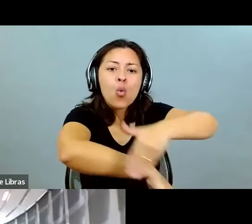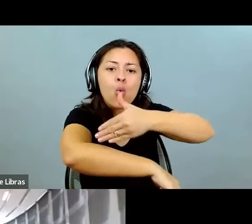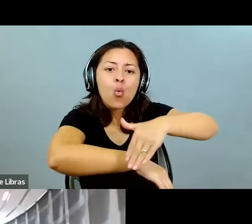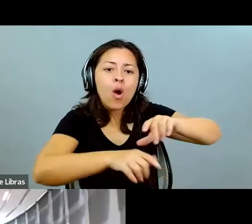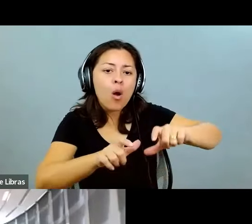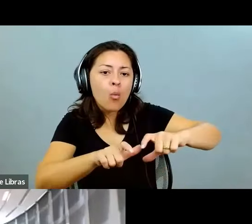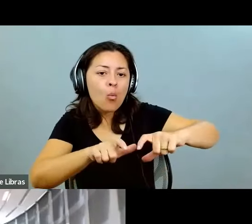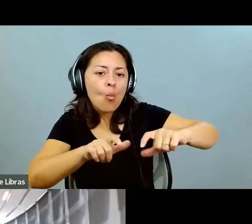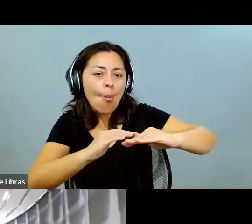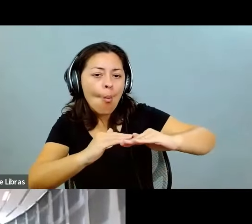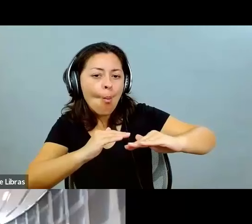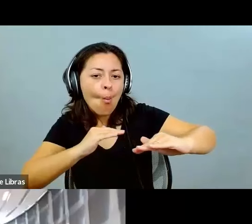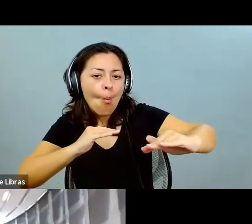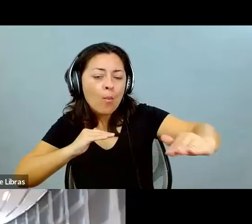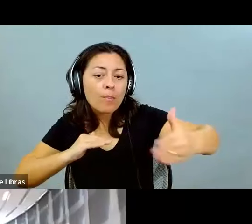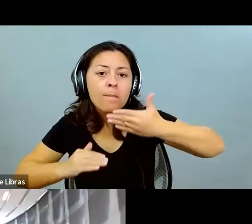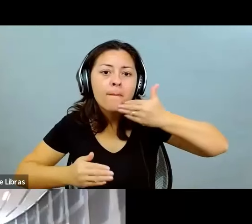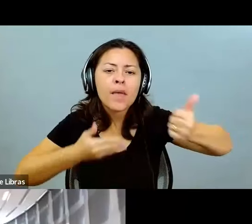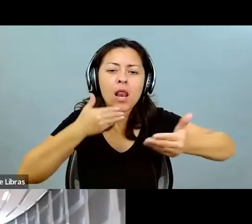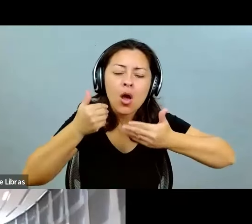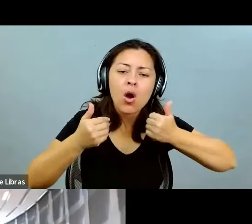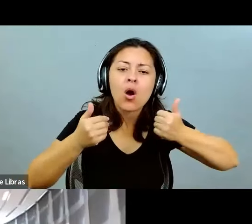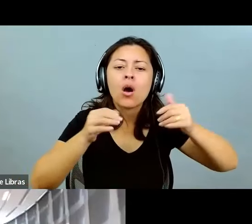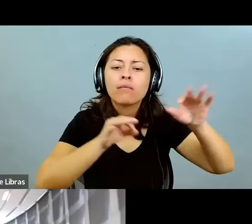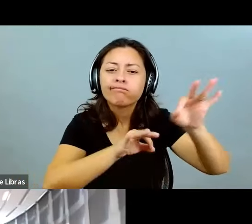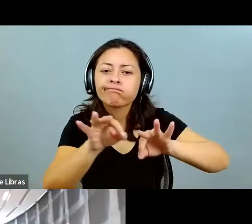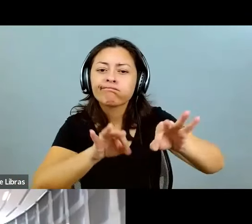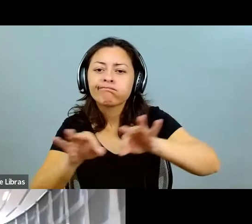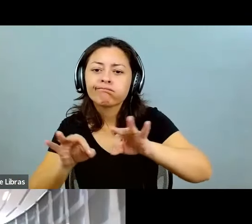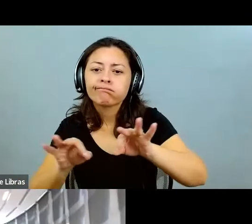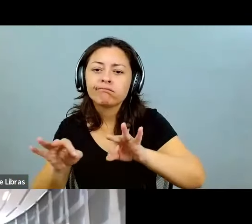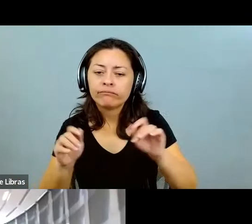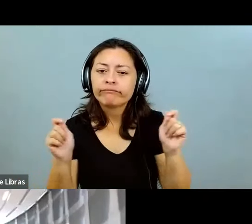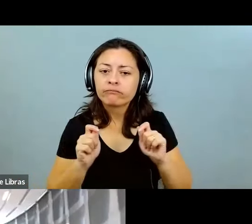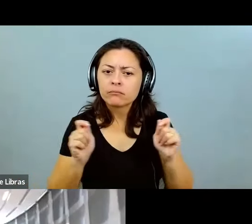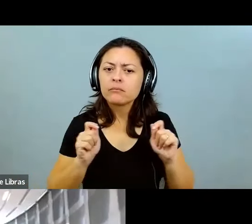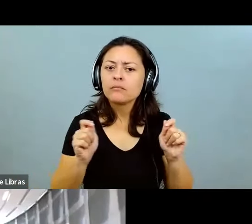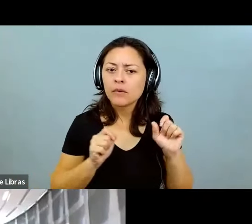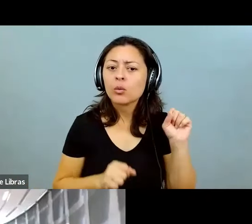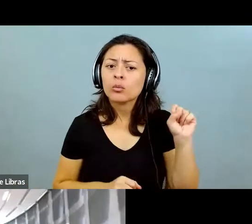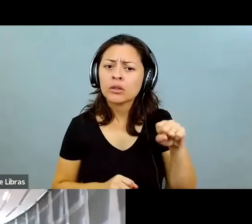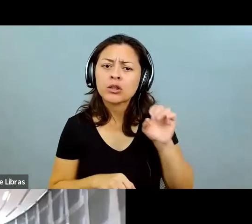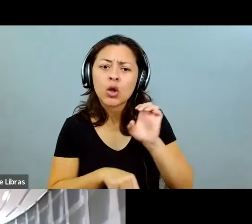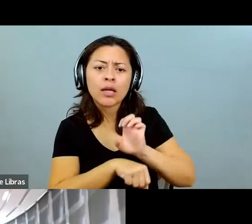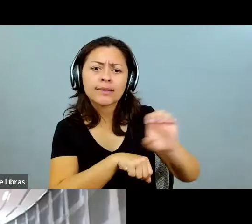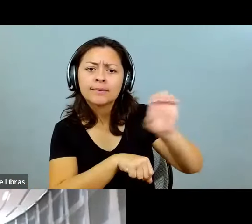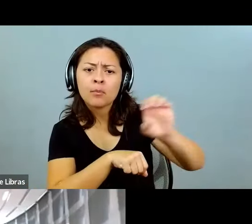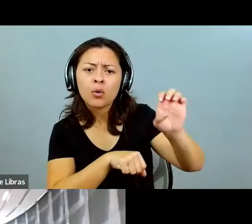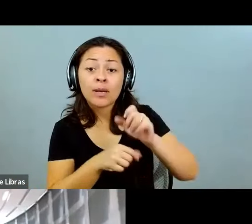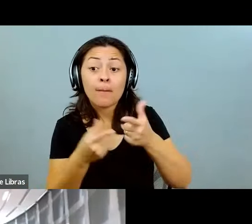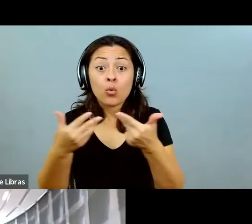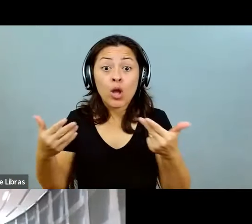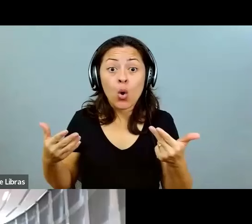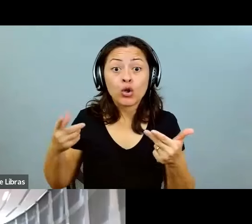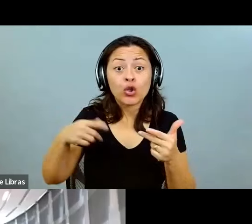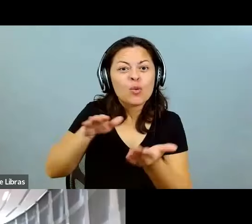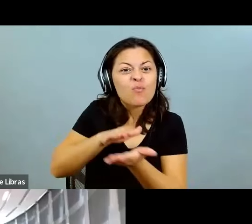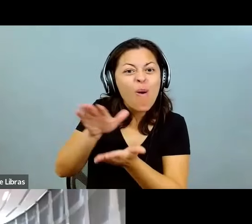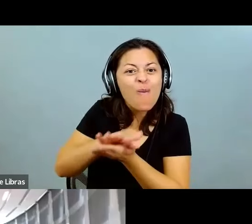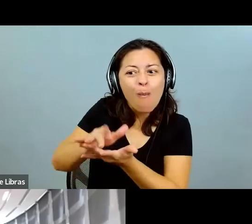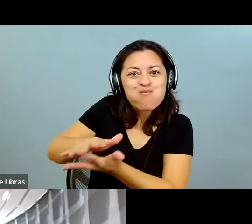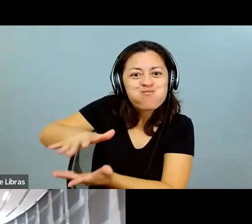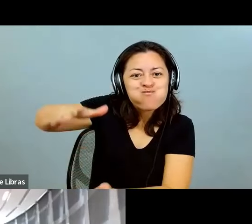gente a gente a gente tem tem tem em condições de sempre exportar esse volume que é produzido né Essa parte positiva